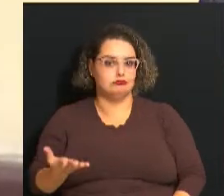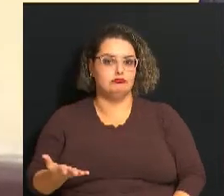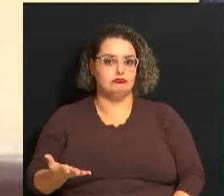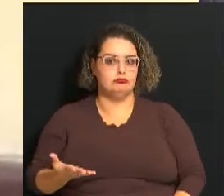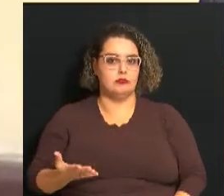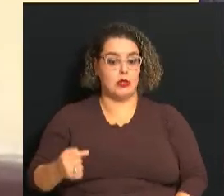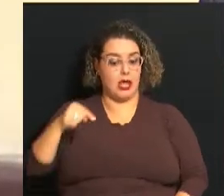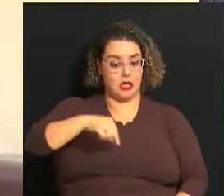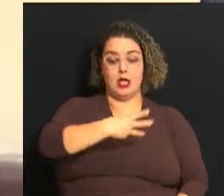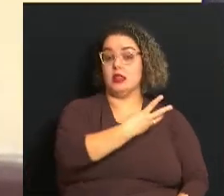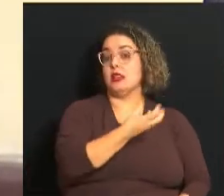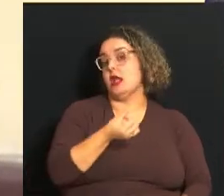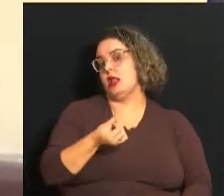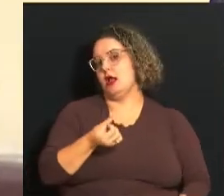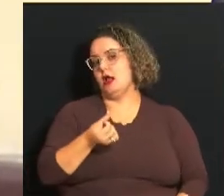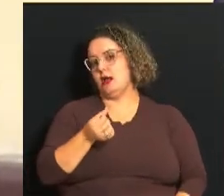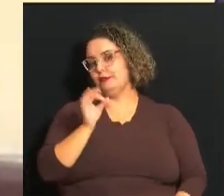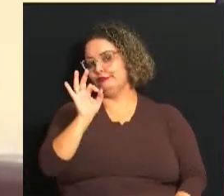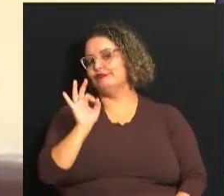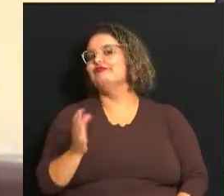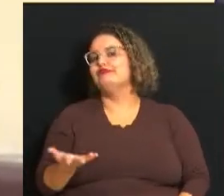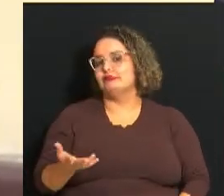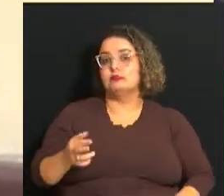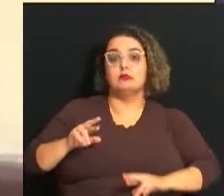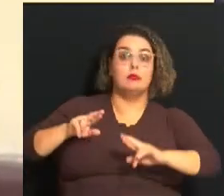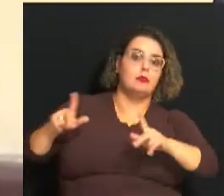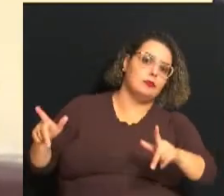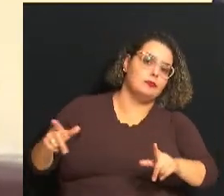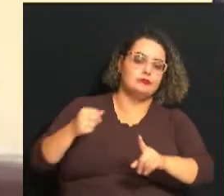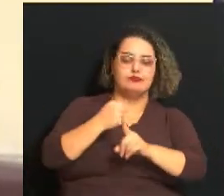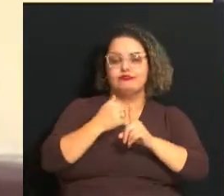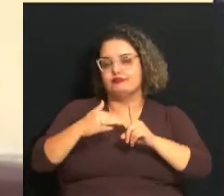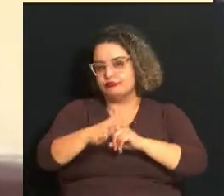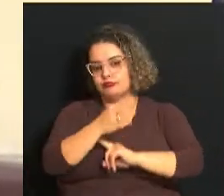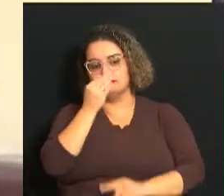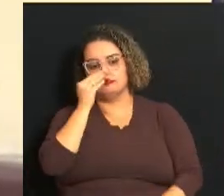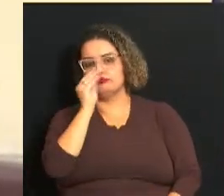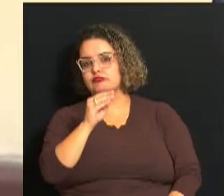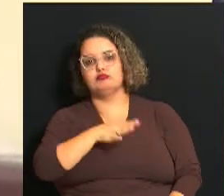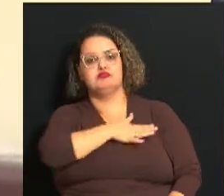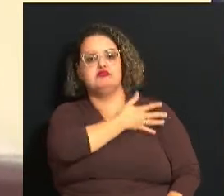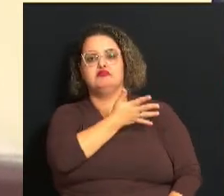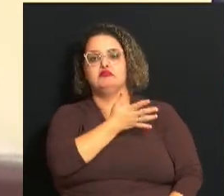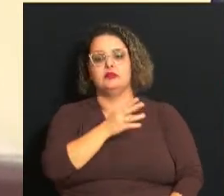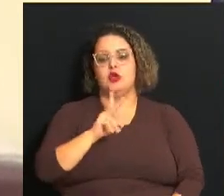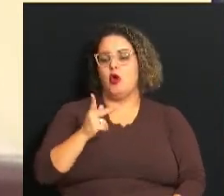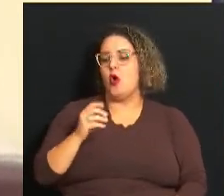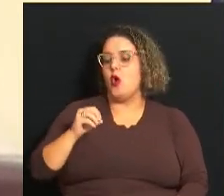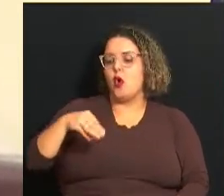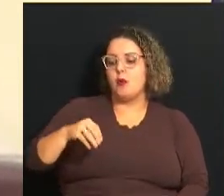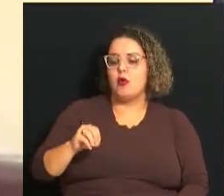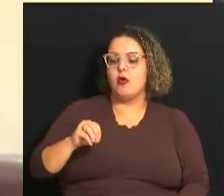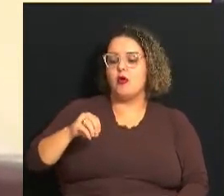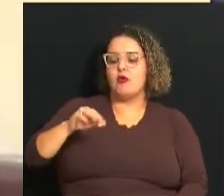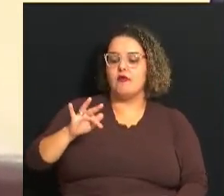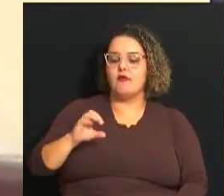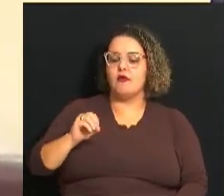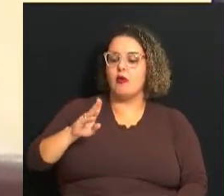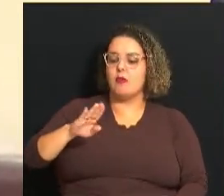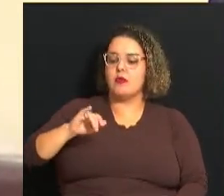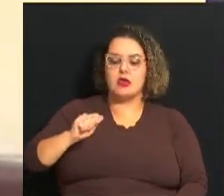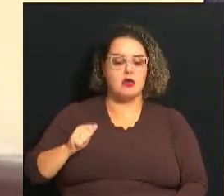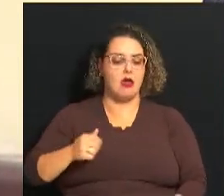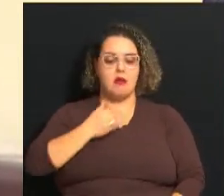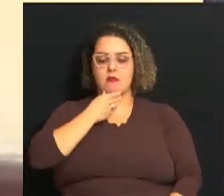porque reproduz uma lógica de diferença social de preconceito de racismo Bom dia de machismo que tá presente na nossa sociedade